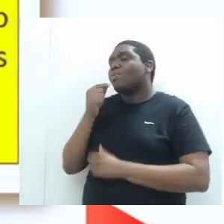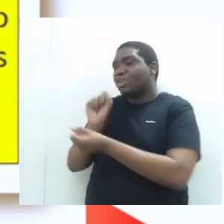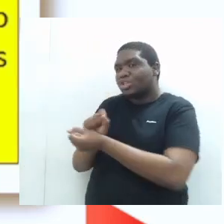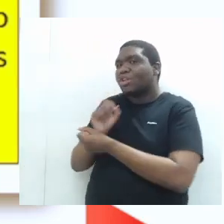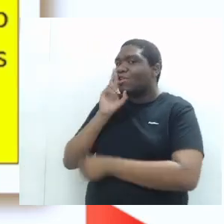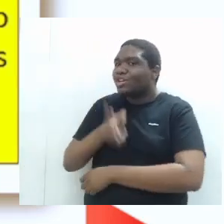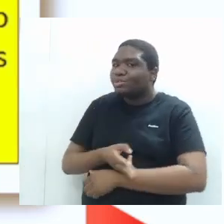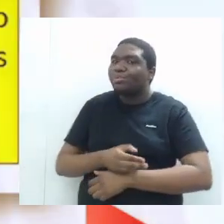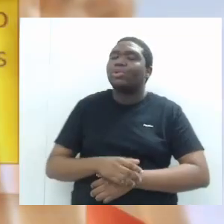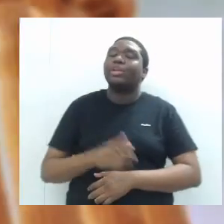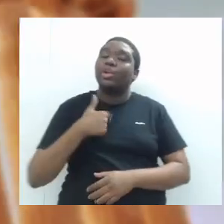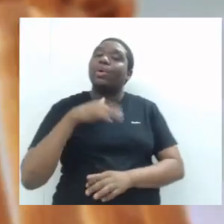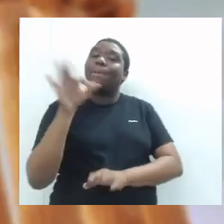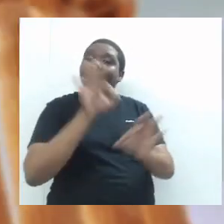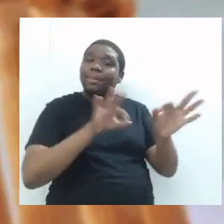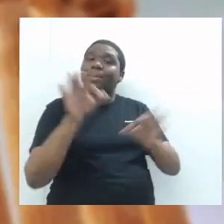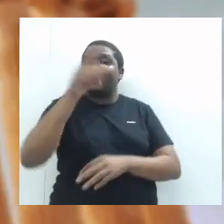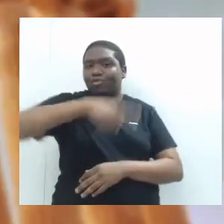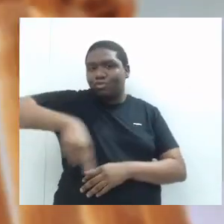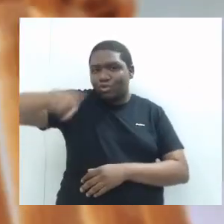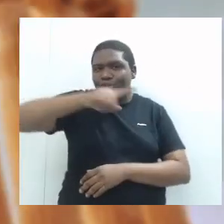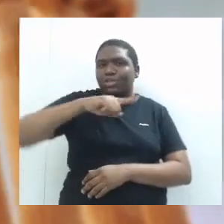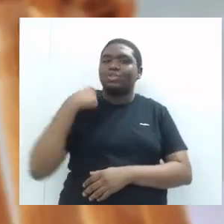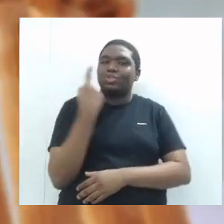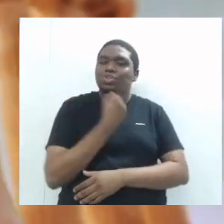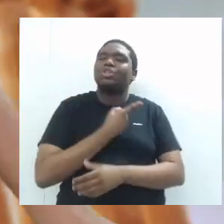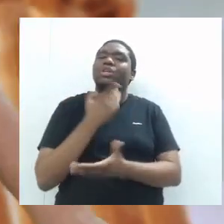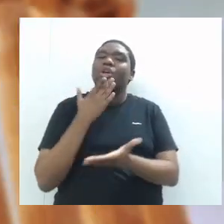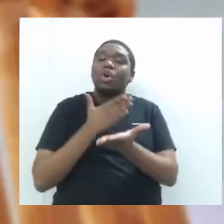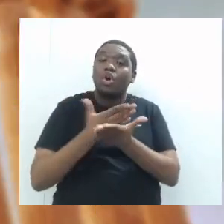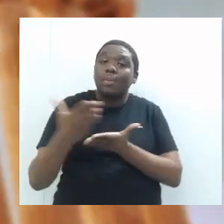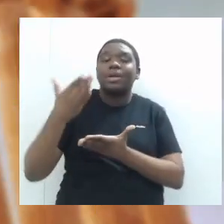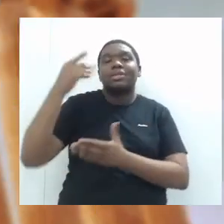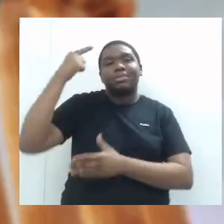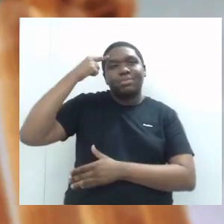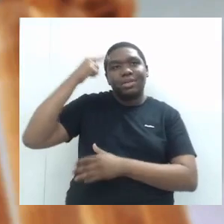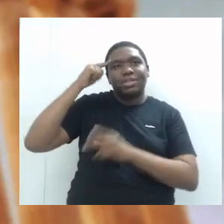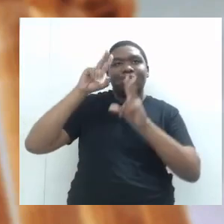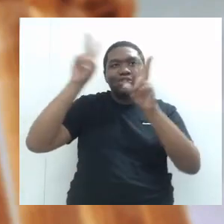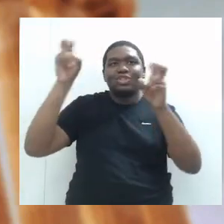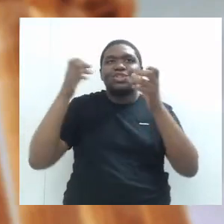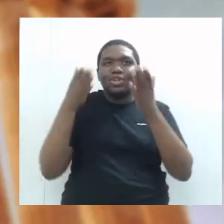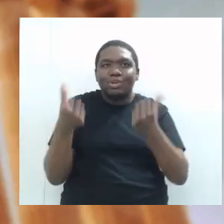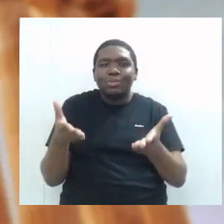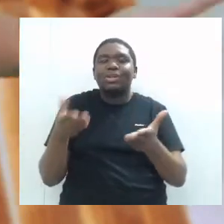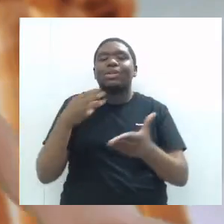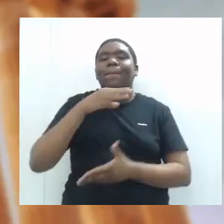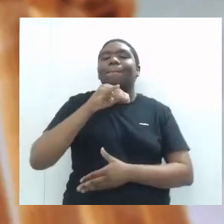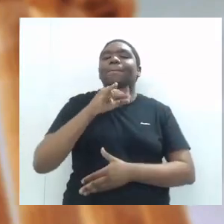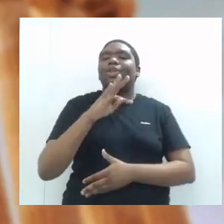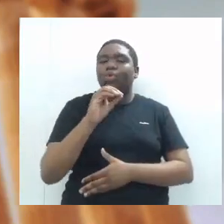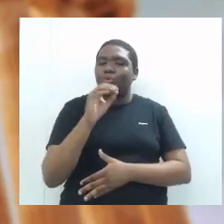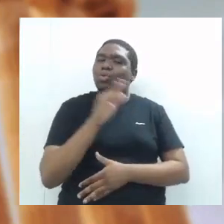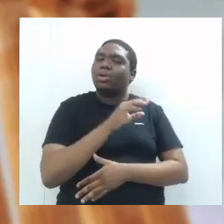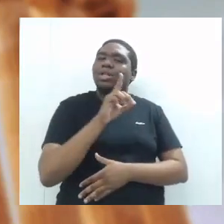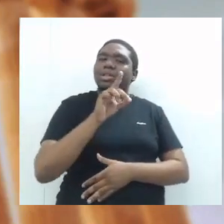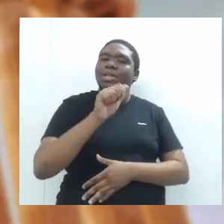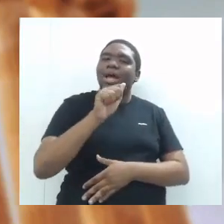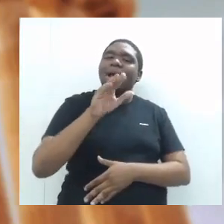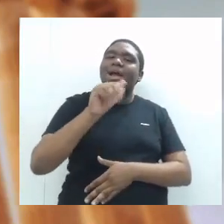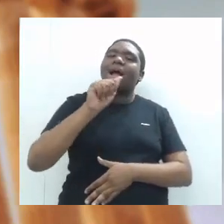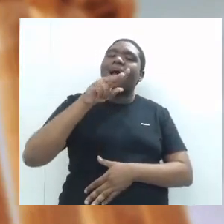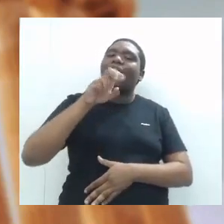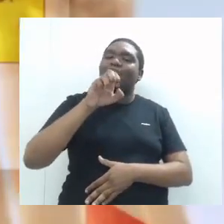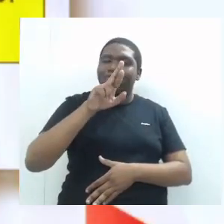estou preparando vocês para a gente adentrar nessa questão do mito da caverna. Vejam só aqui,